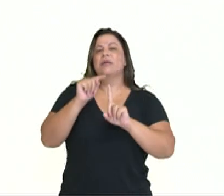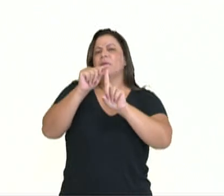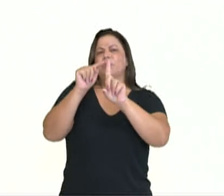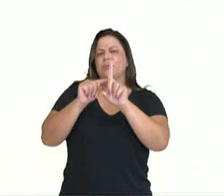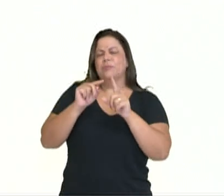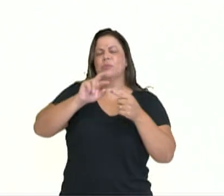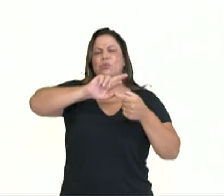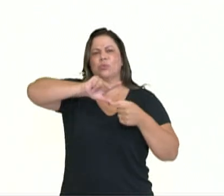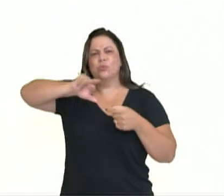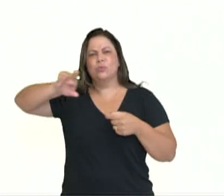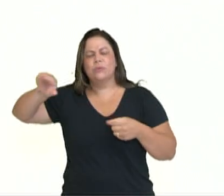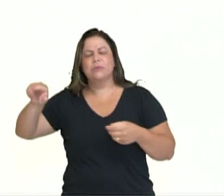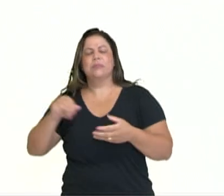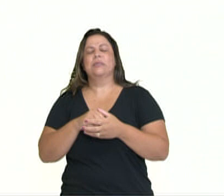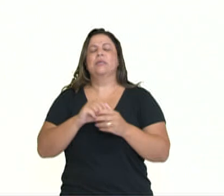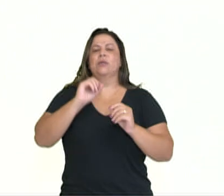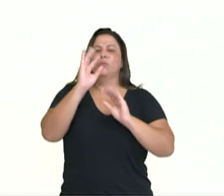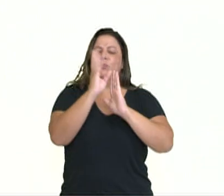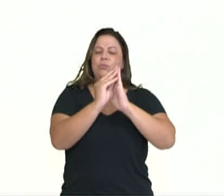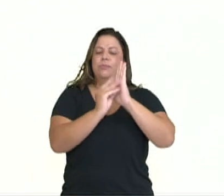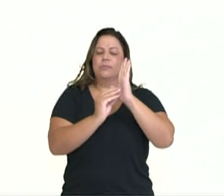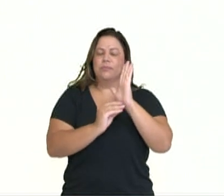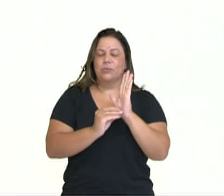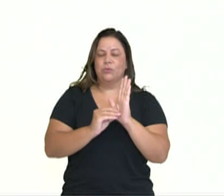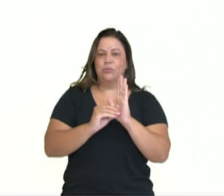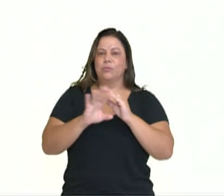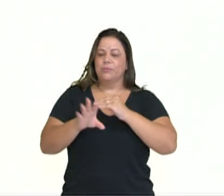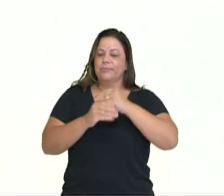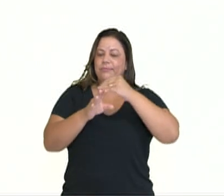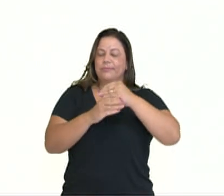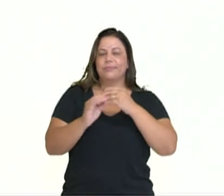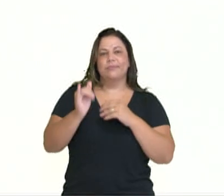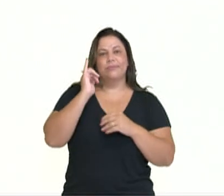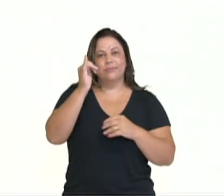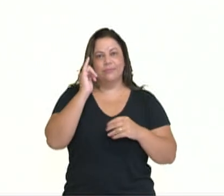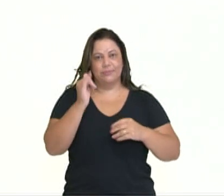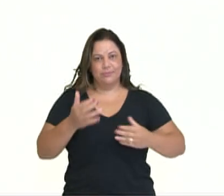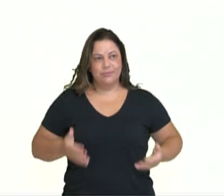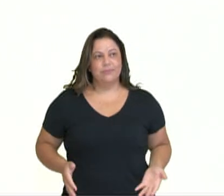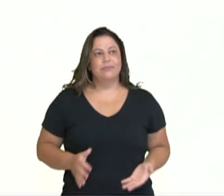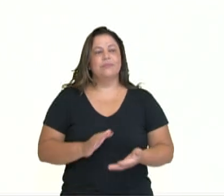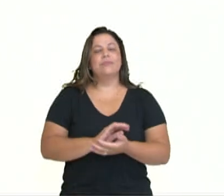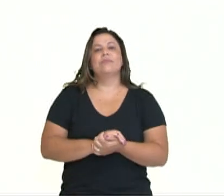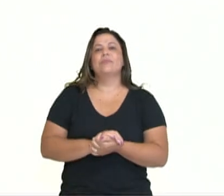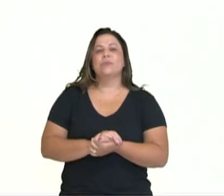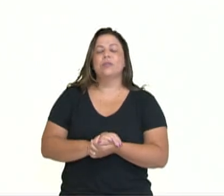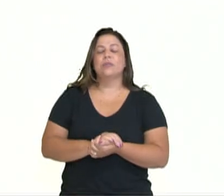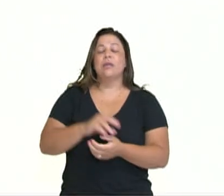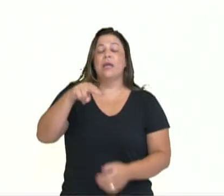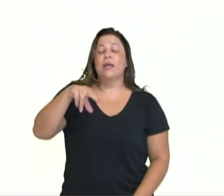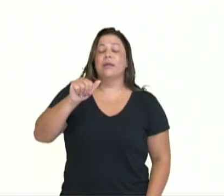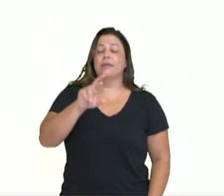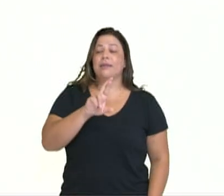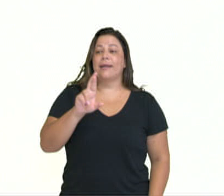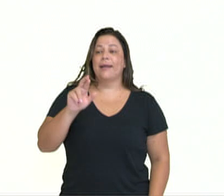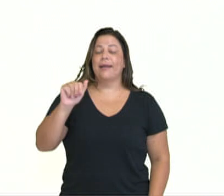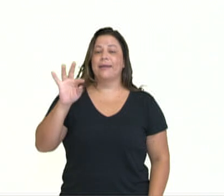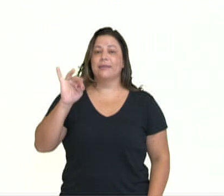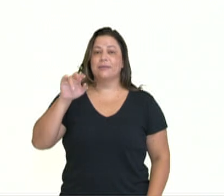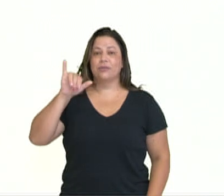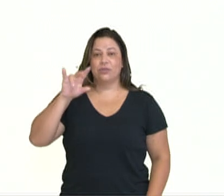que constroem essa narrativa. Vamos lá então para a nossa aula? O conto é uma narrativa